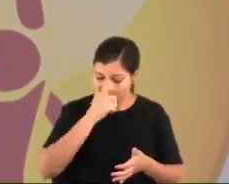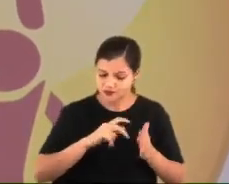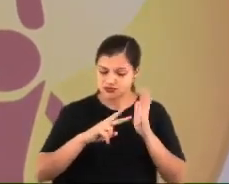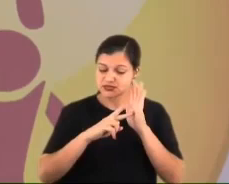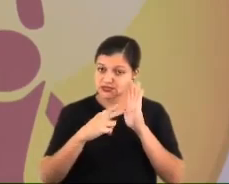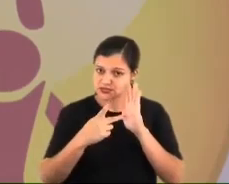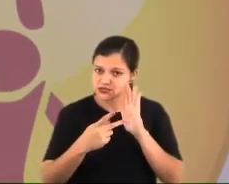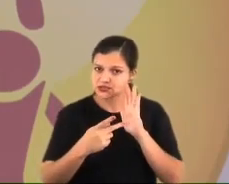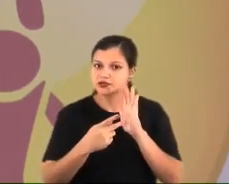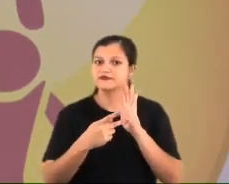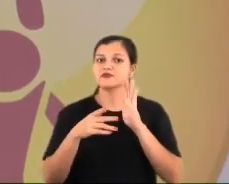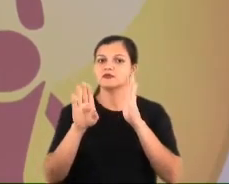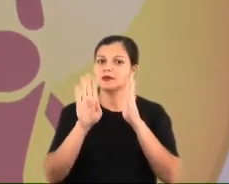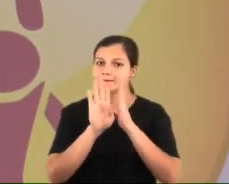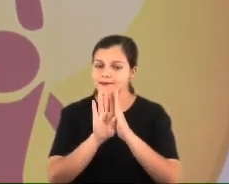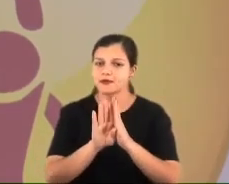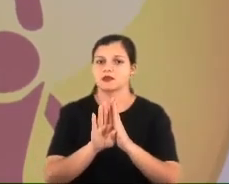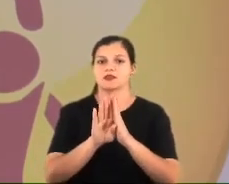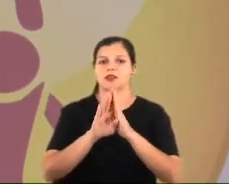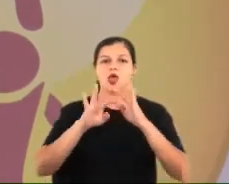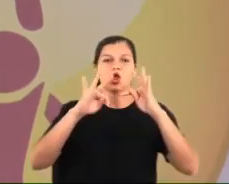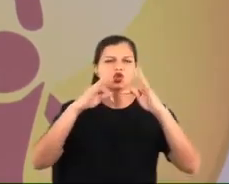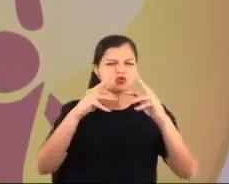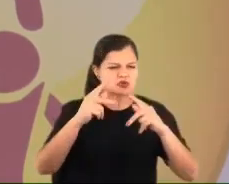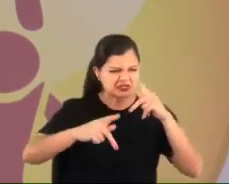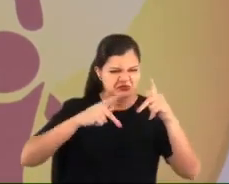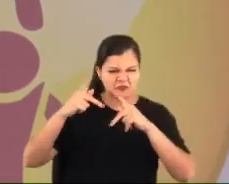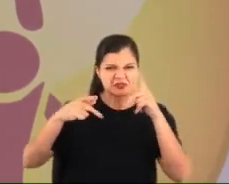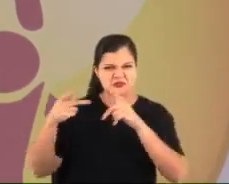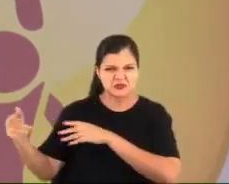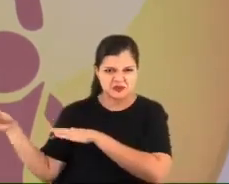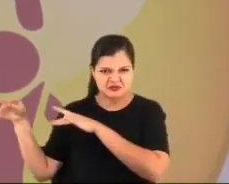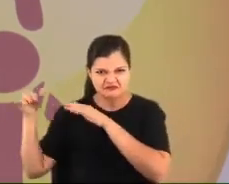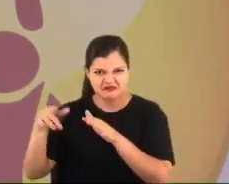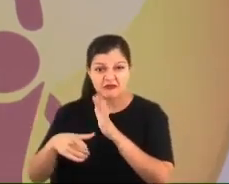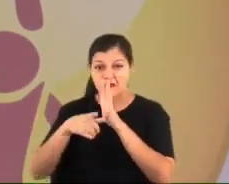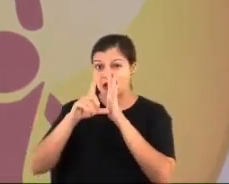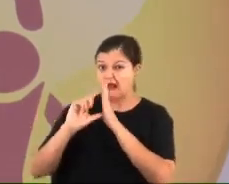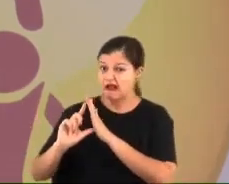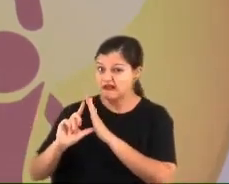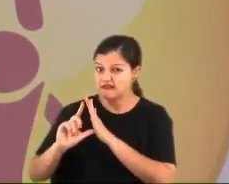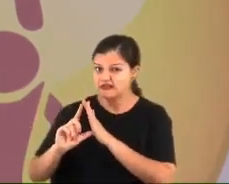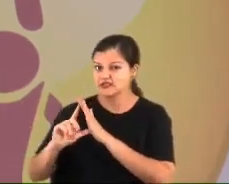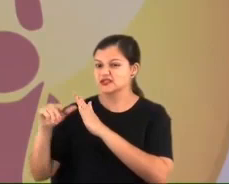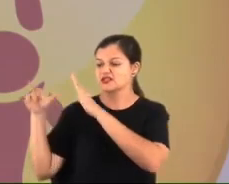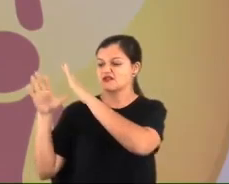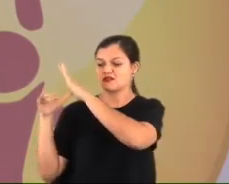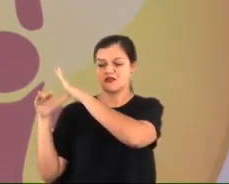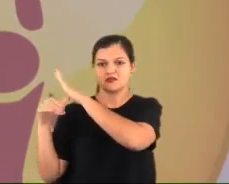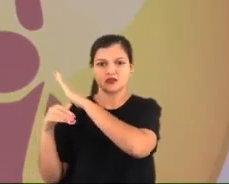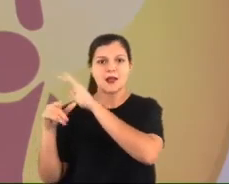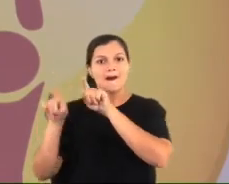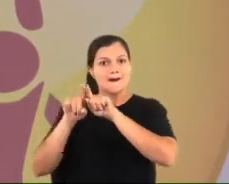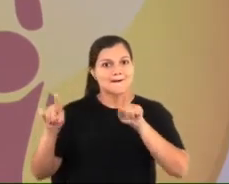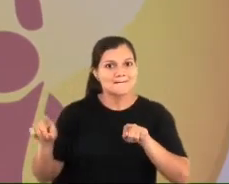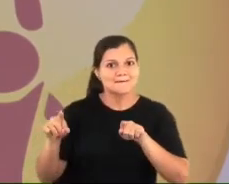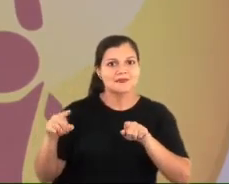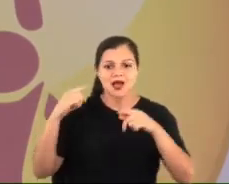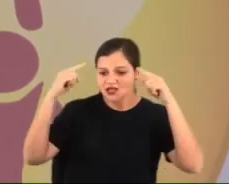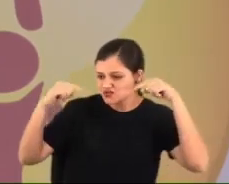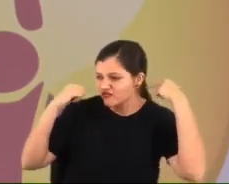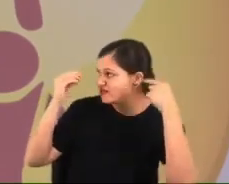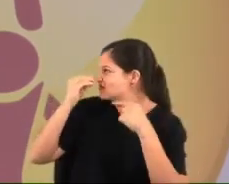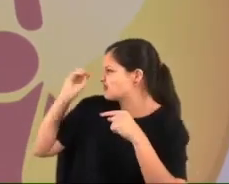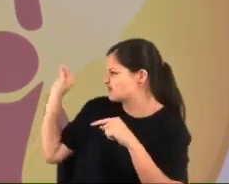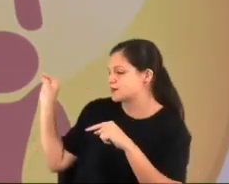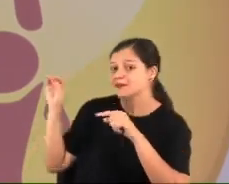das ovelhas. Todos os que vieram antes de mim eram ladrões e assaltantes, mas as ovelhas não os ouviram. Eu sou a porta, quem entra por mim será